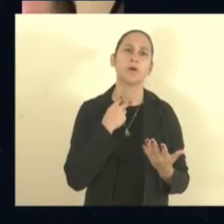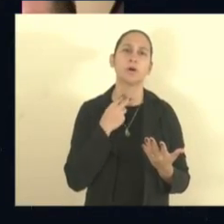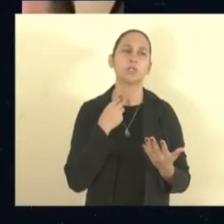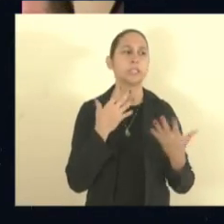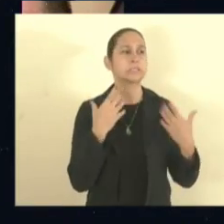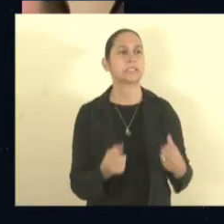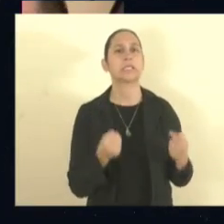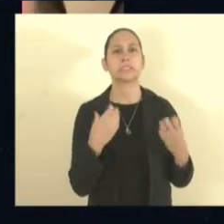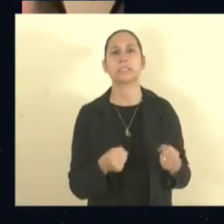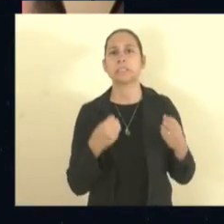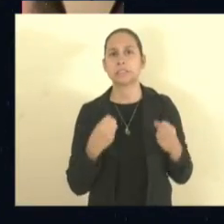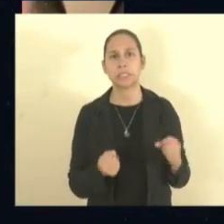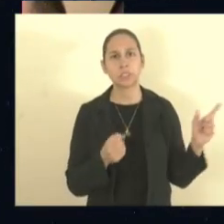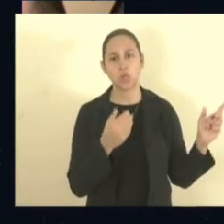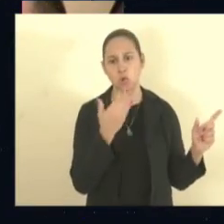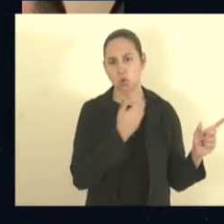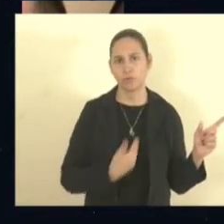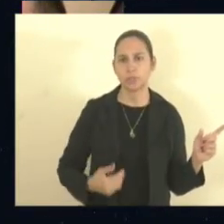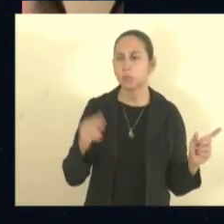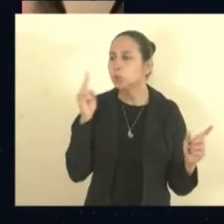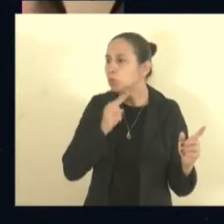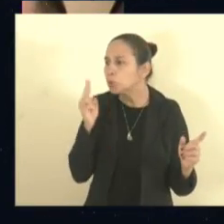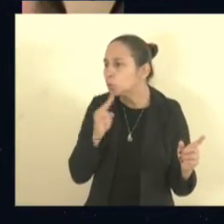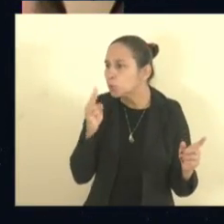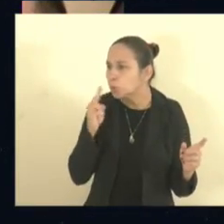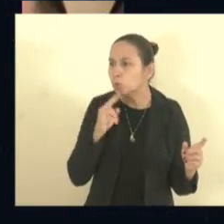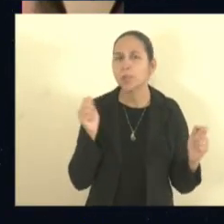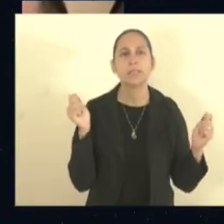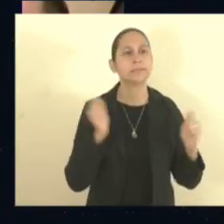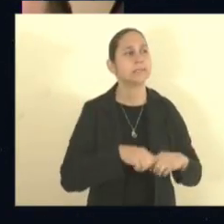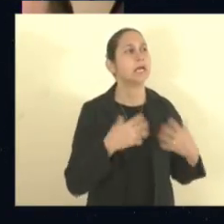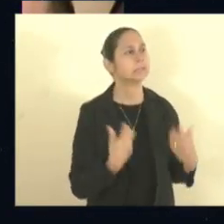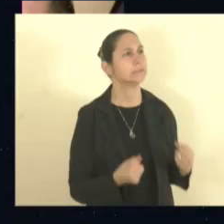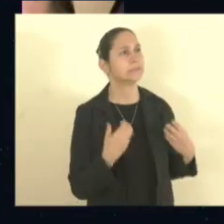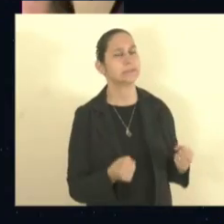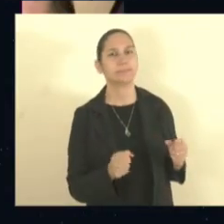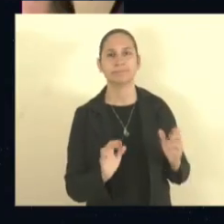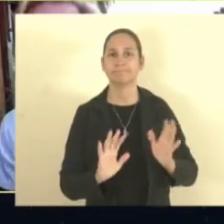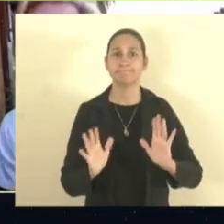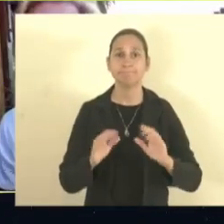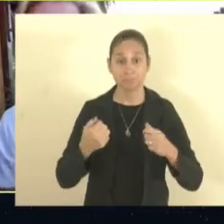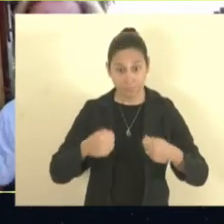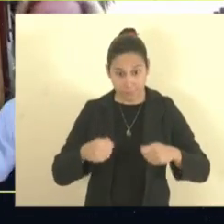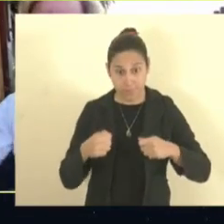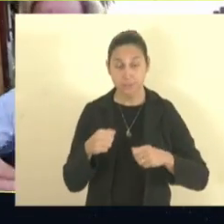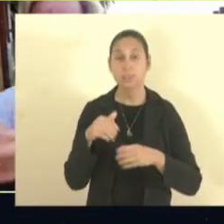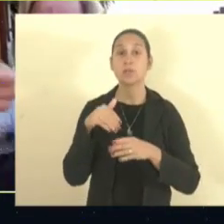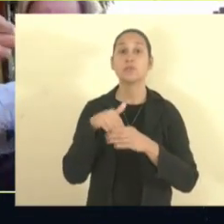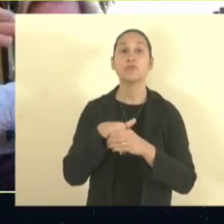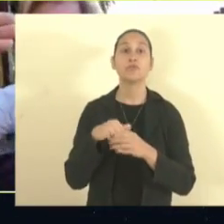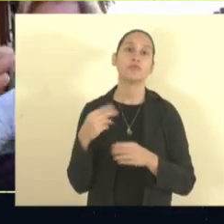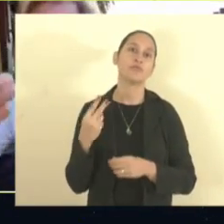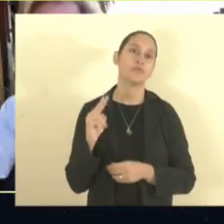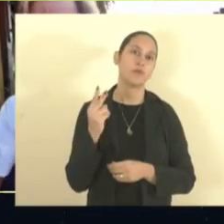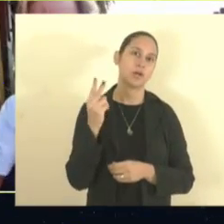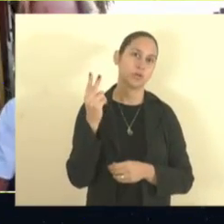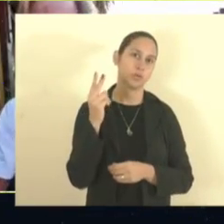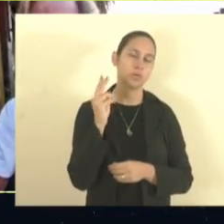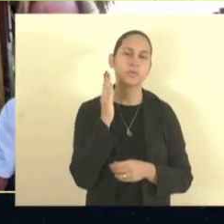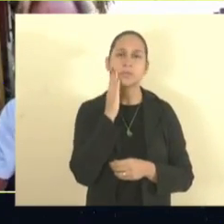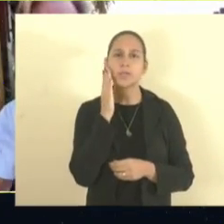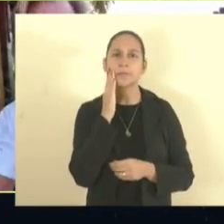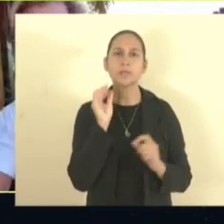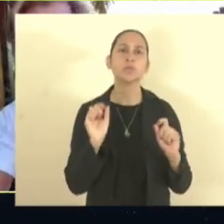palácio e o governador pedir urgência, a gente dá urgência. A gente tem que valorizar o nosso voto, votando, sabendo o que